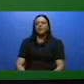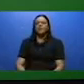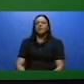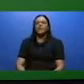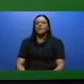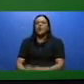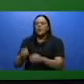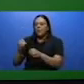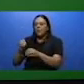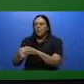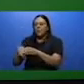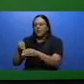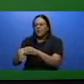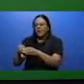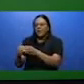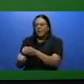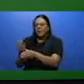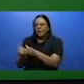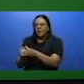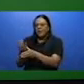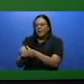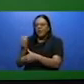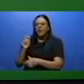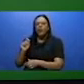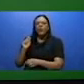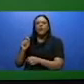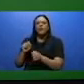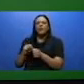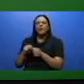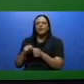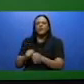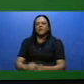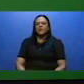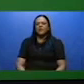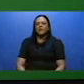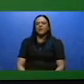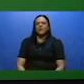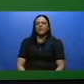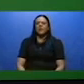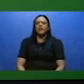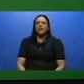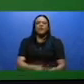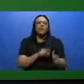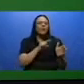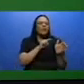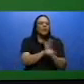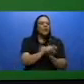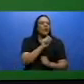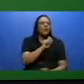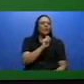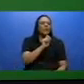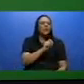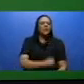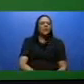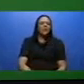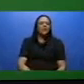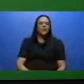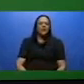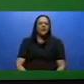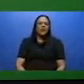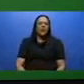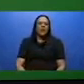necessário saber o que fazer com ele. Quem você deve consultar para decidir? Quem que as